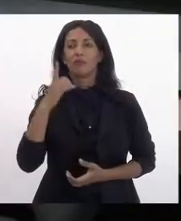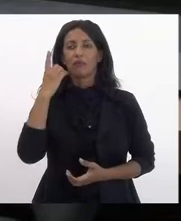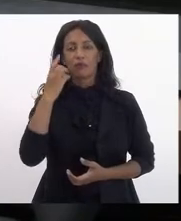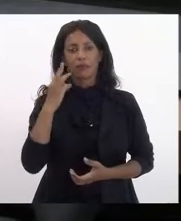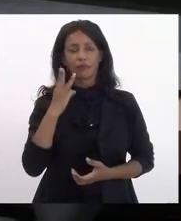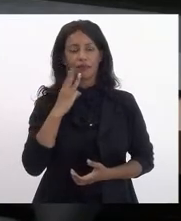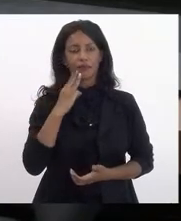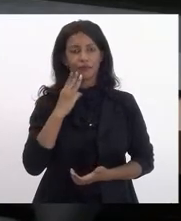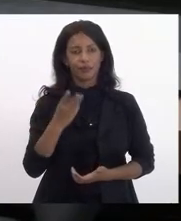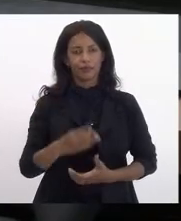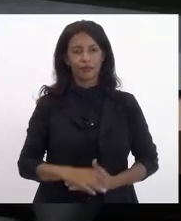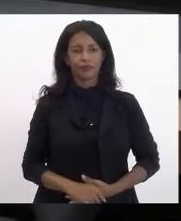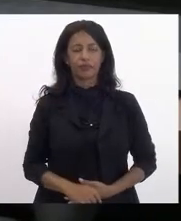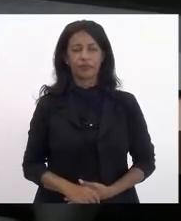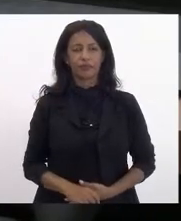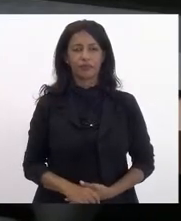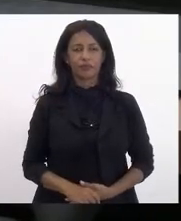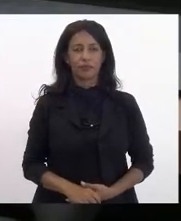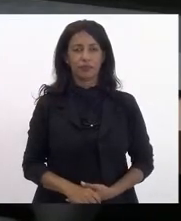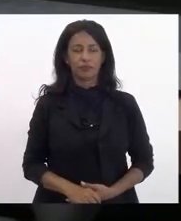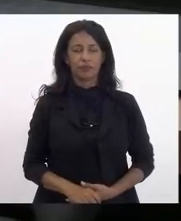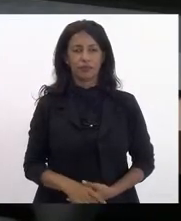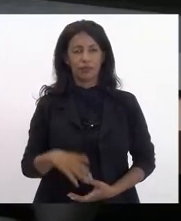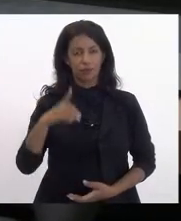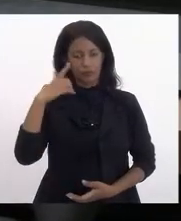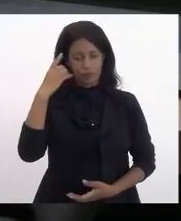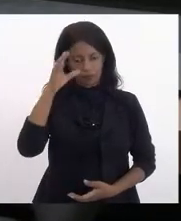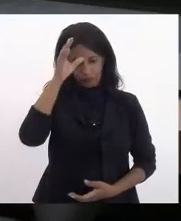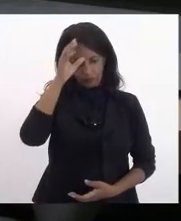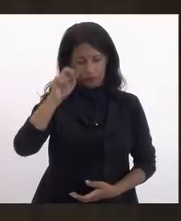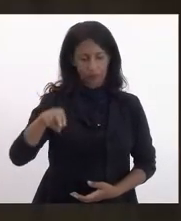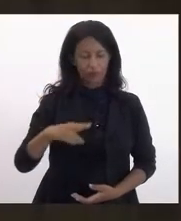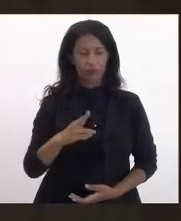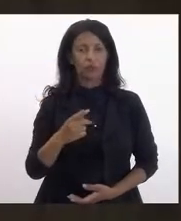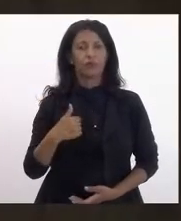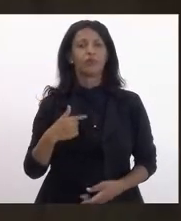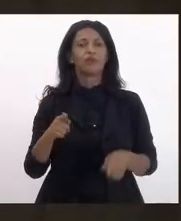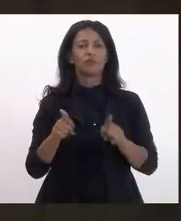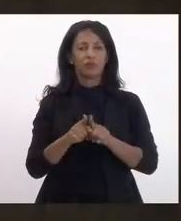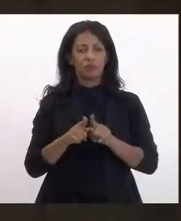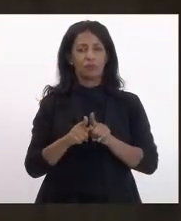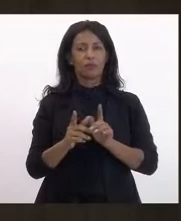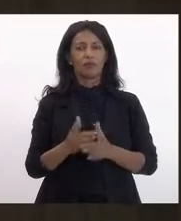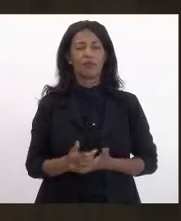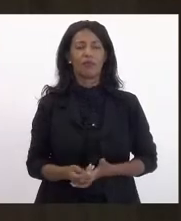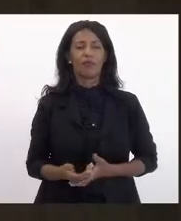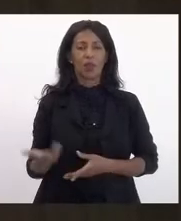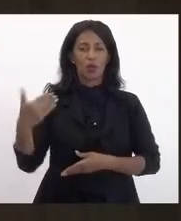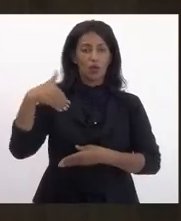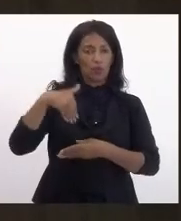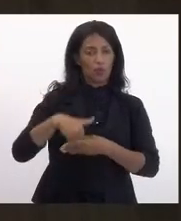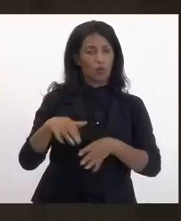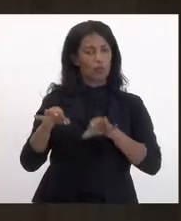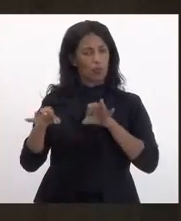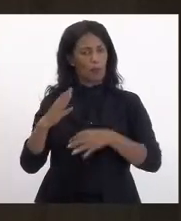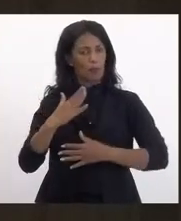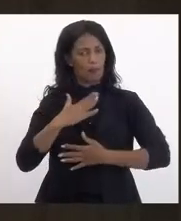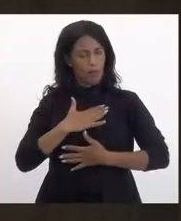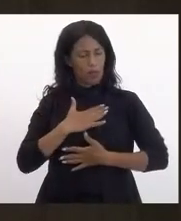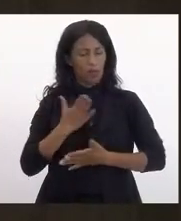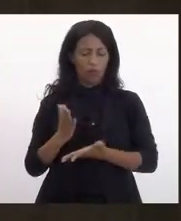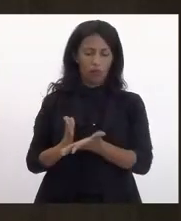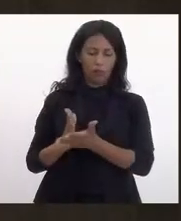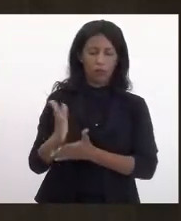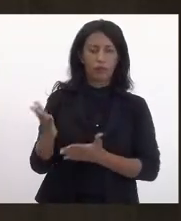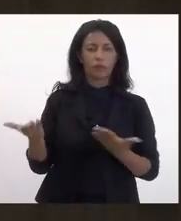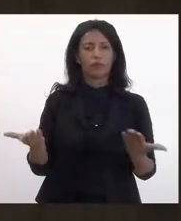Valdec Carneiro. Deputada Tia Ju, eu quero também declarar em primeiro lugar o voto ao projeto de minha autoria, que foi aprovado